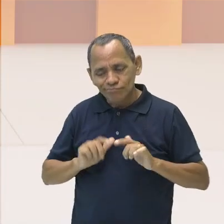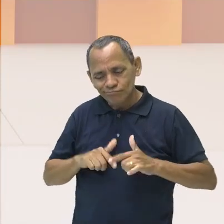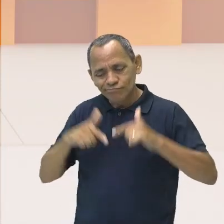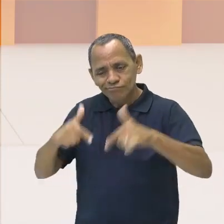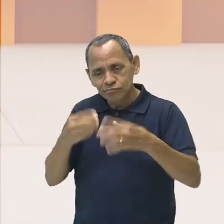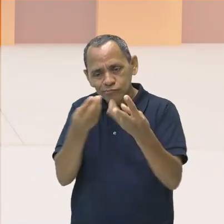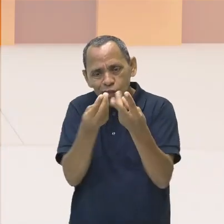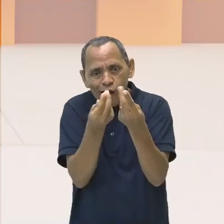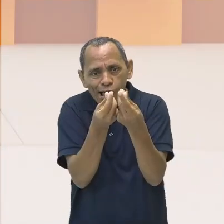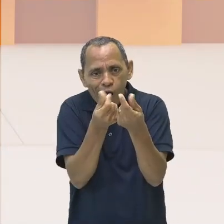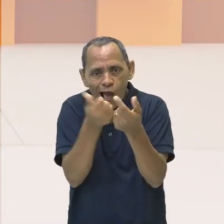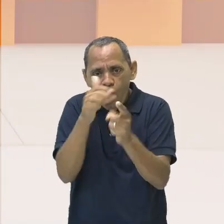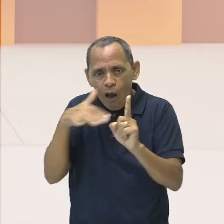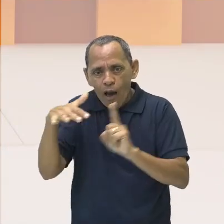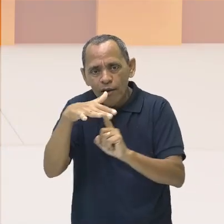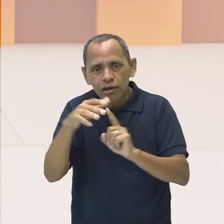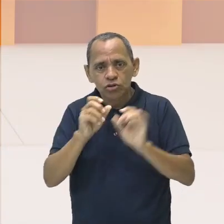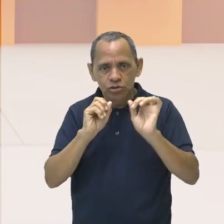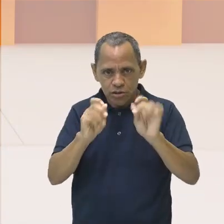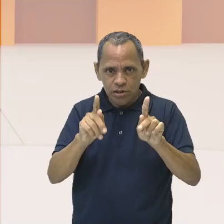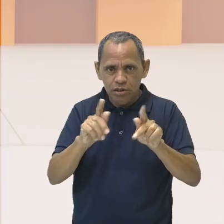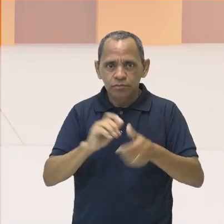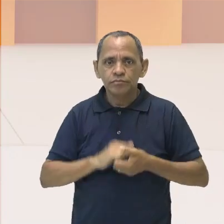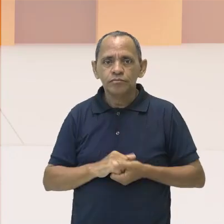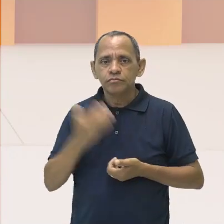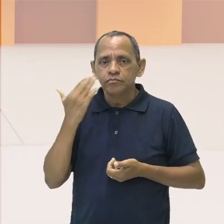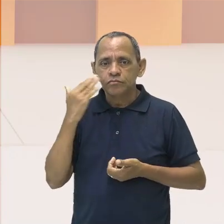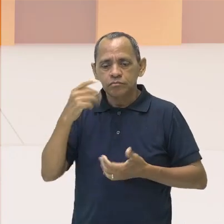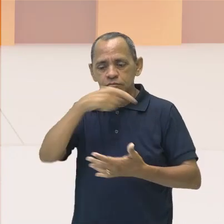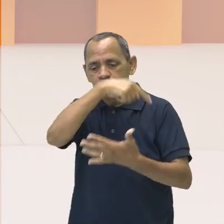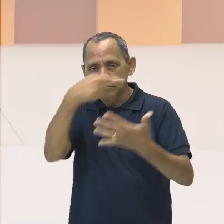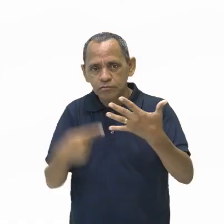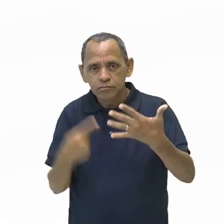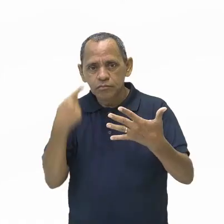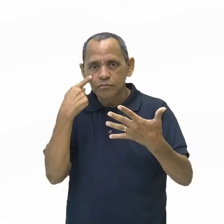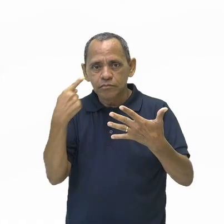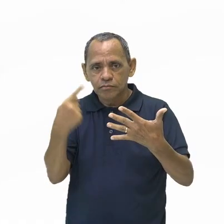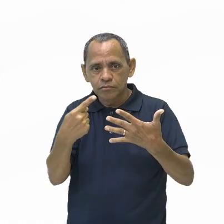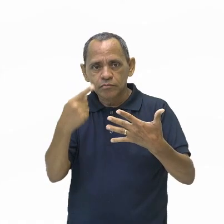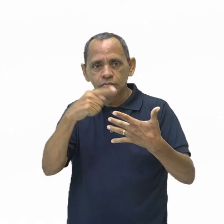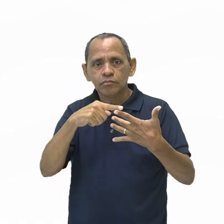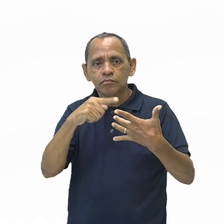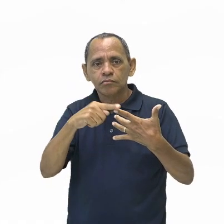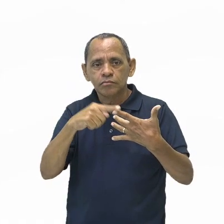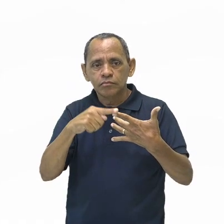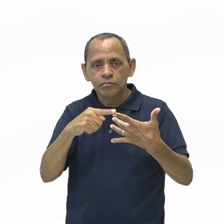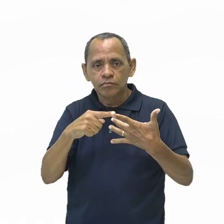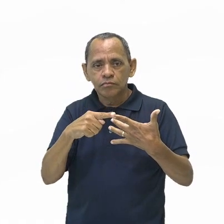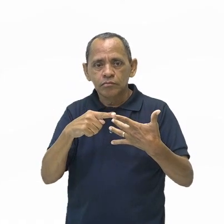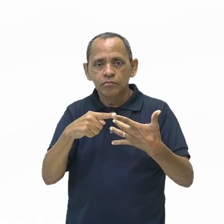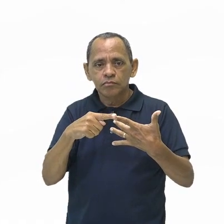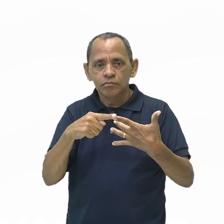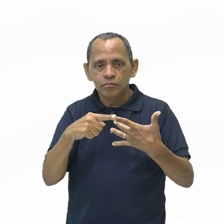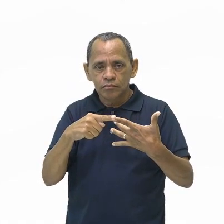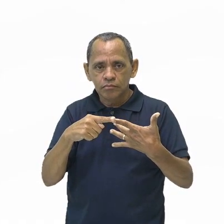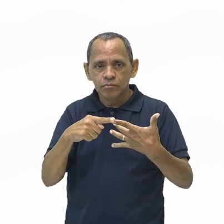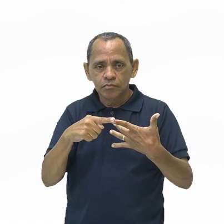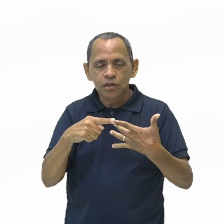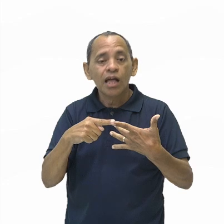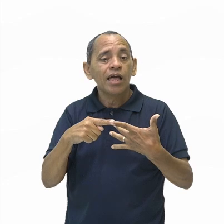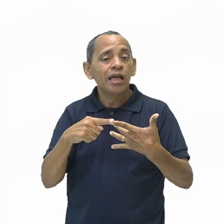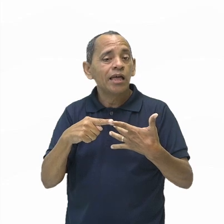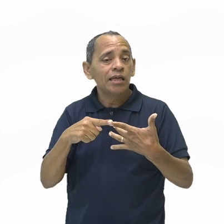degradação ambiental, certo? Vamos verificar quais são as causas dessa degradação. Acompanhem comigo. Temos como causas